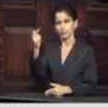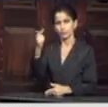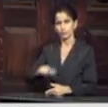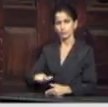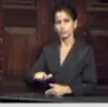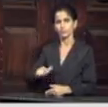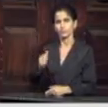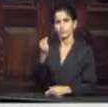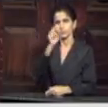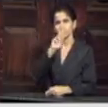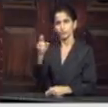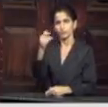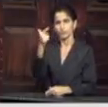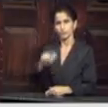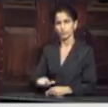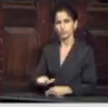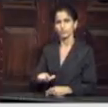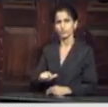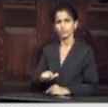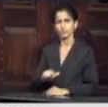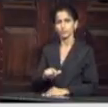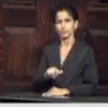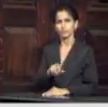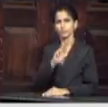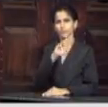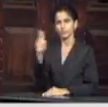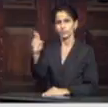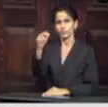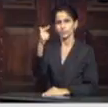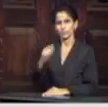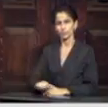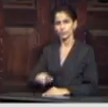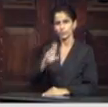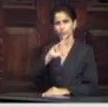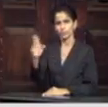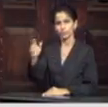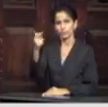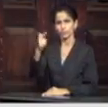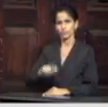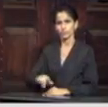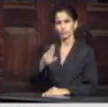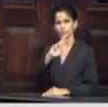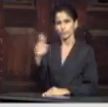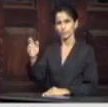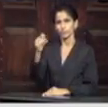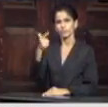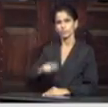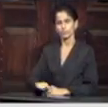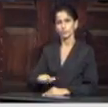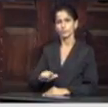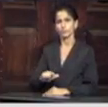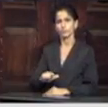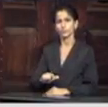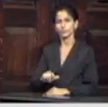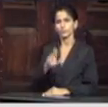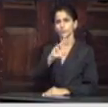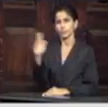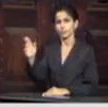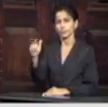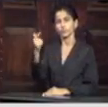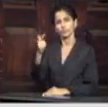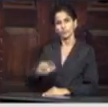Bebeto, Benedito Alves, Bruno Dauari, Carlos Macedo, Cidinha Campos,